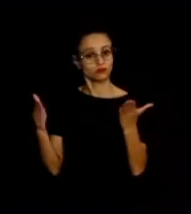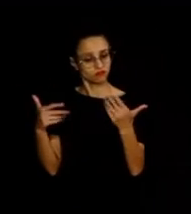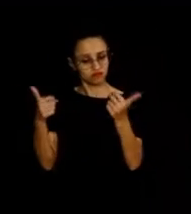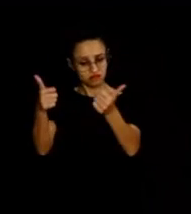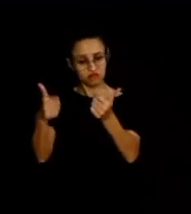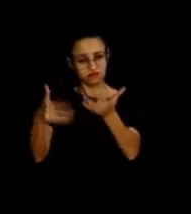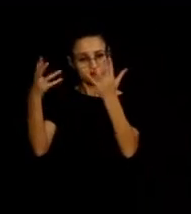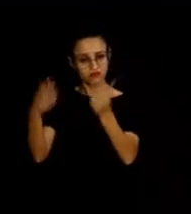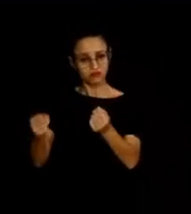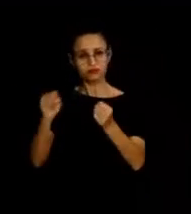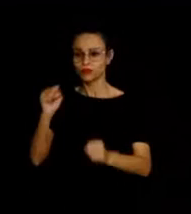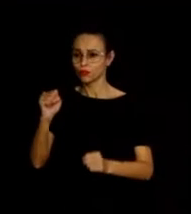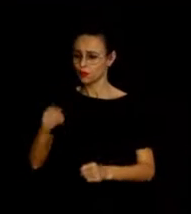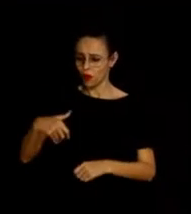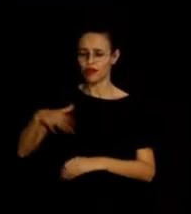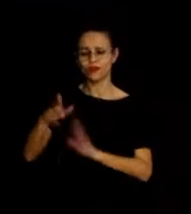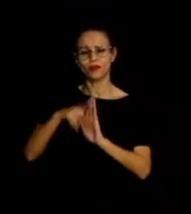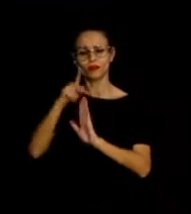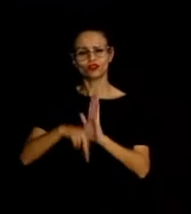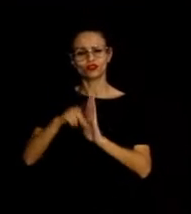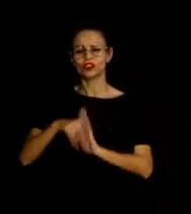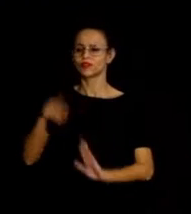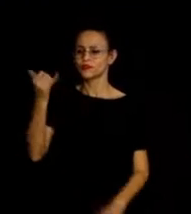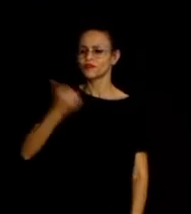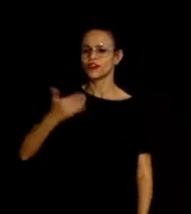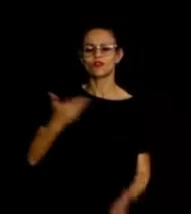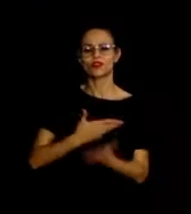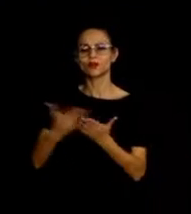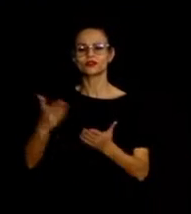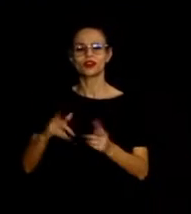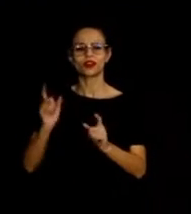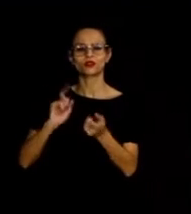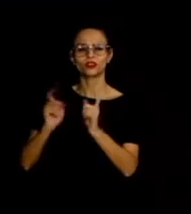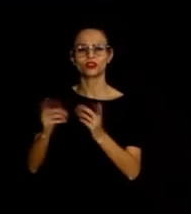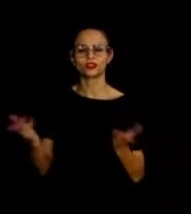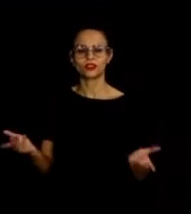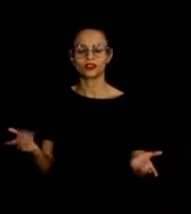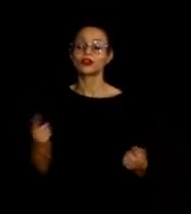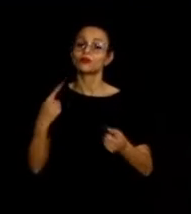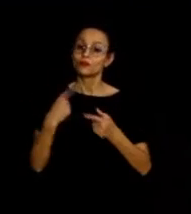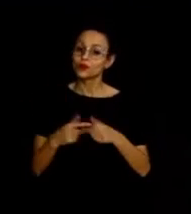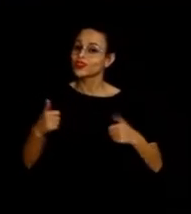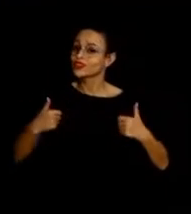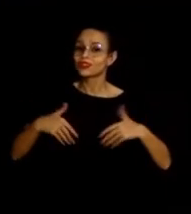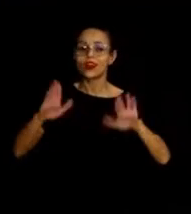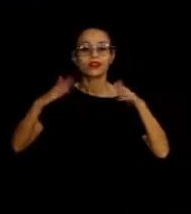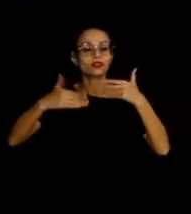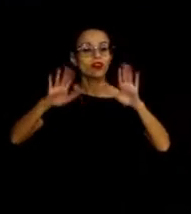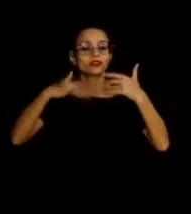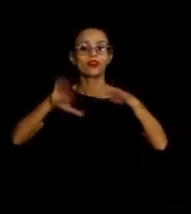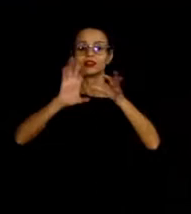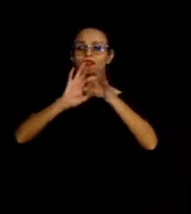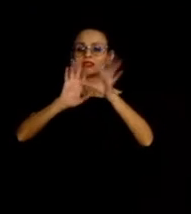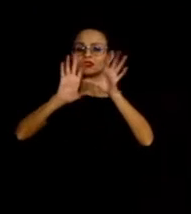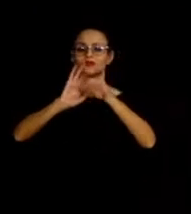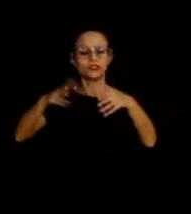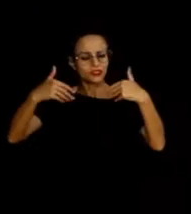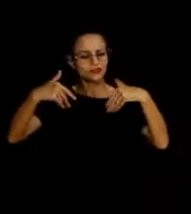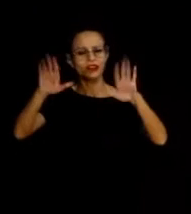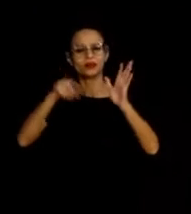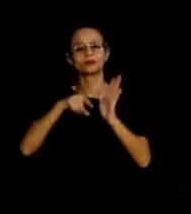falo fechou só entrego projeto aí e diz quando vocês vão começar a se reunir porque a gente dá liberdade a gente quer que as pessoas